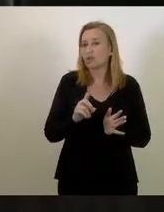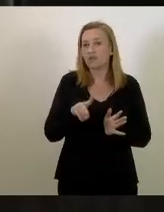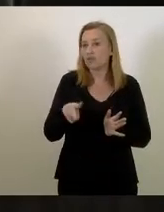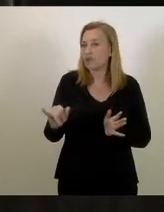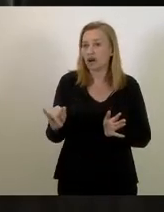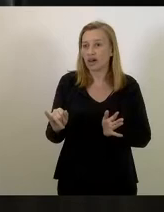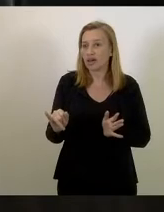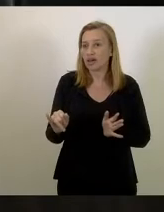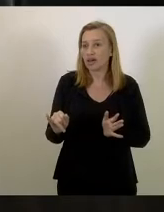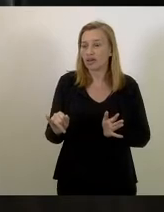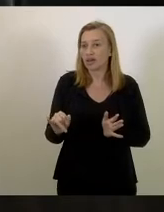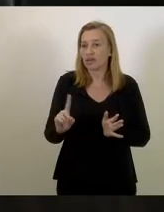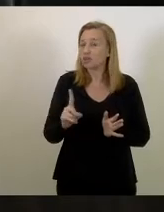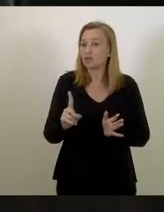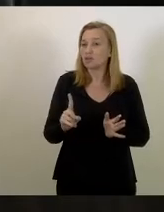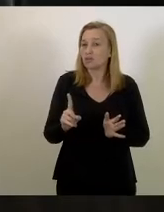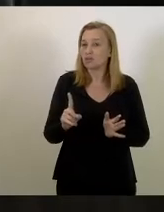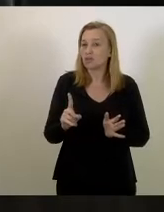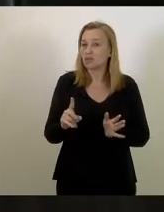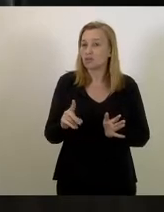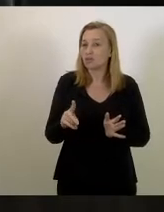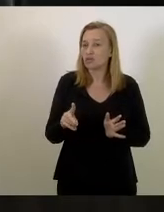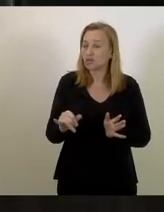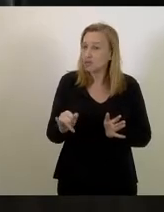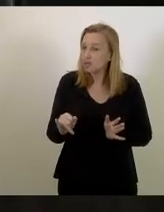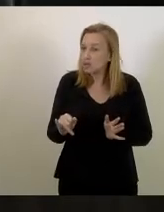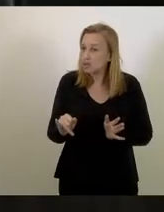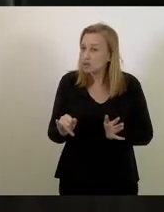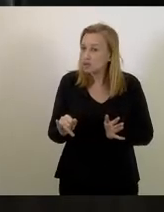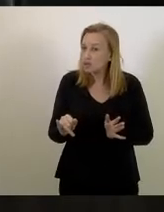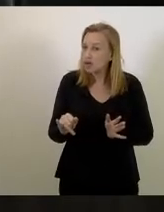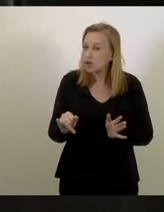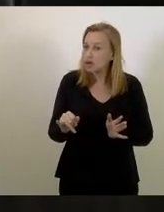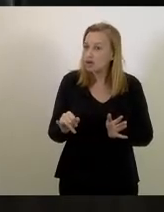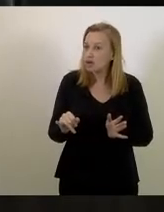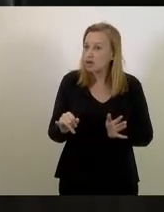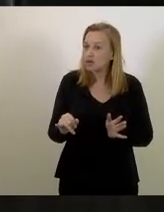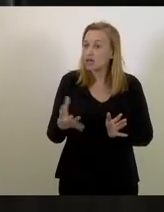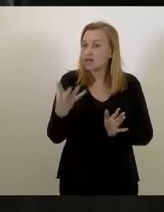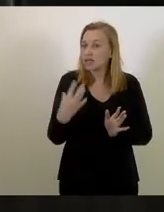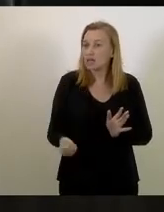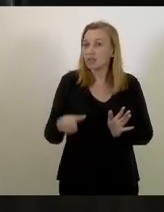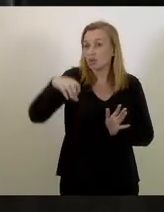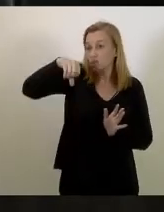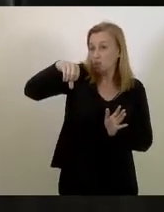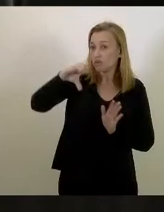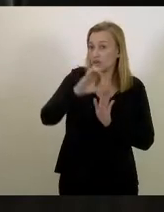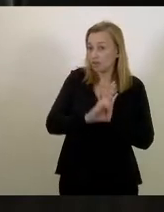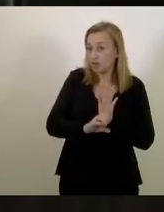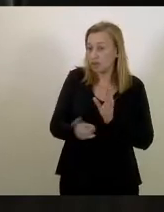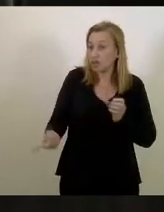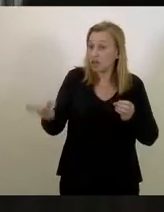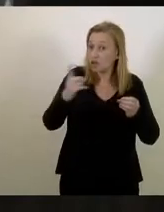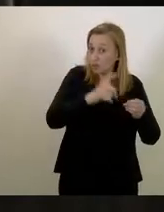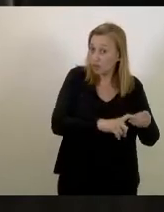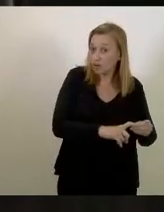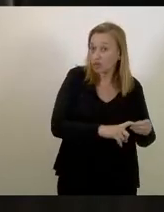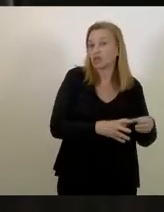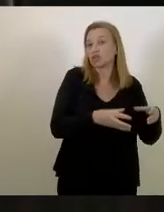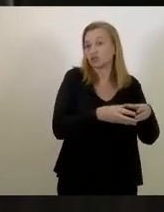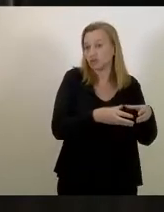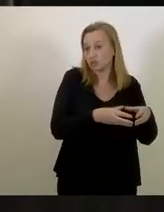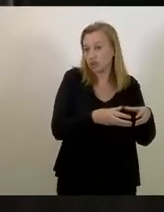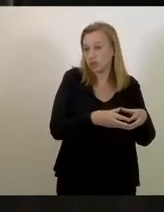não volta não vai para não vai para autógrafo porque ele recebeu nove emendas e retorna às